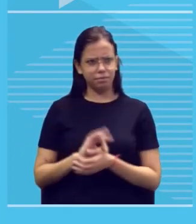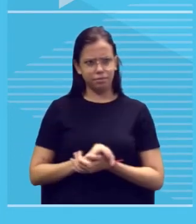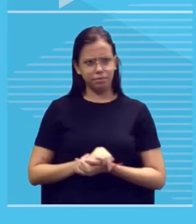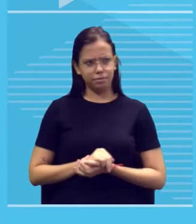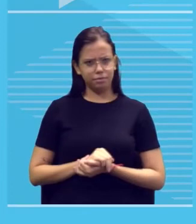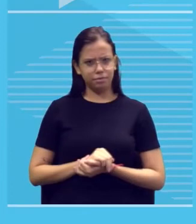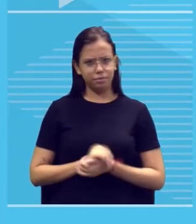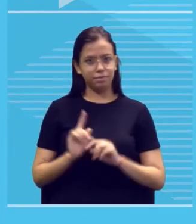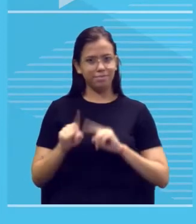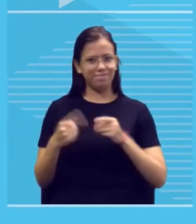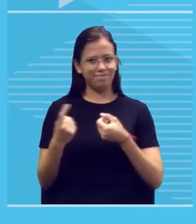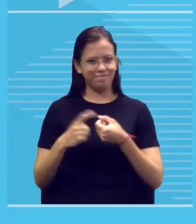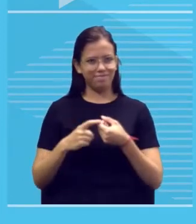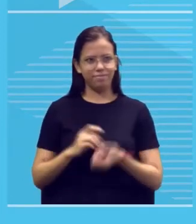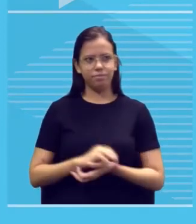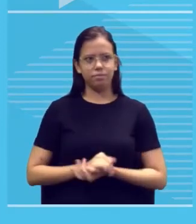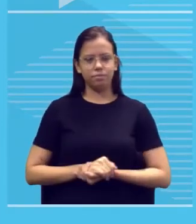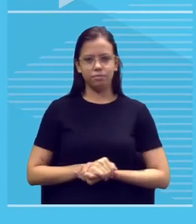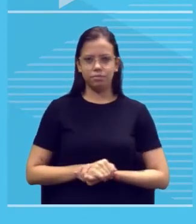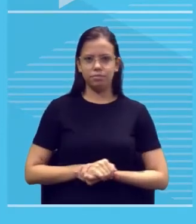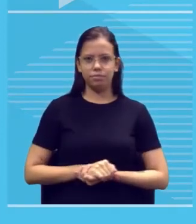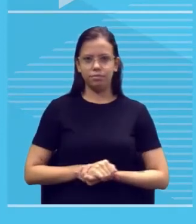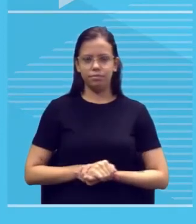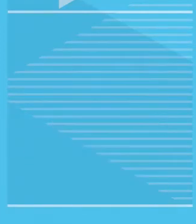depois de um minuto a gente volta